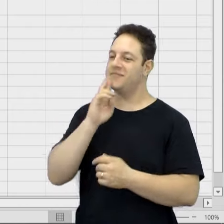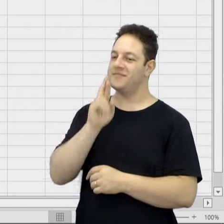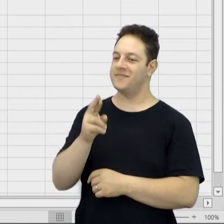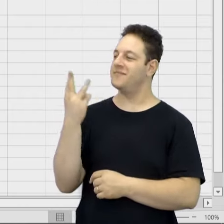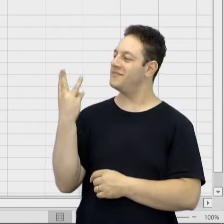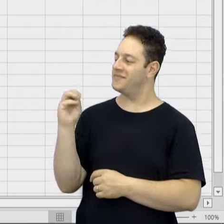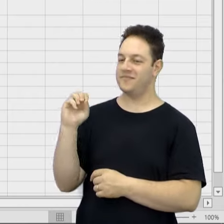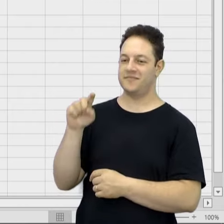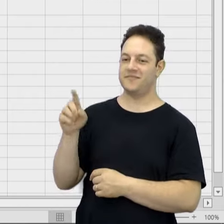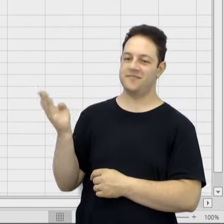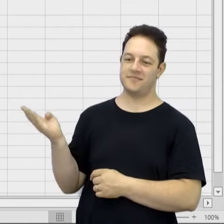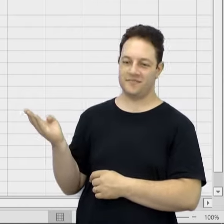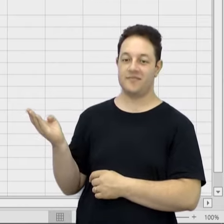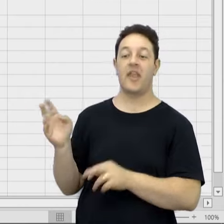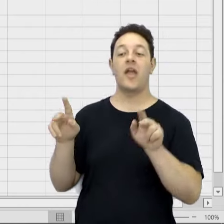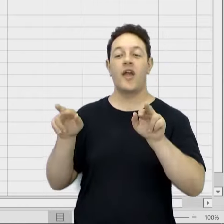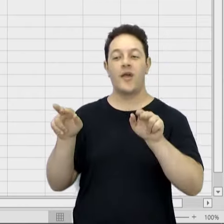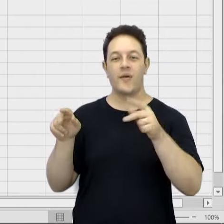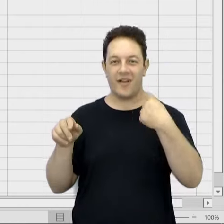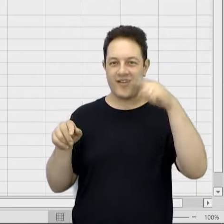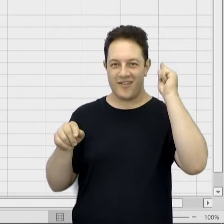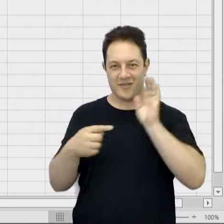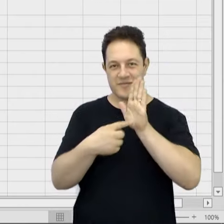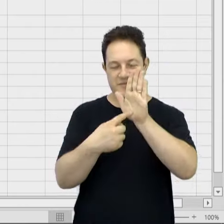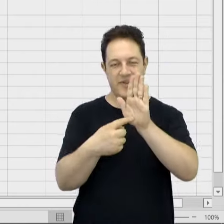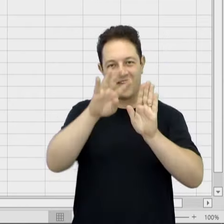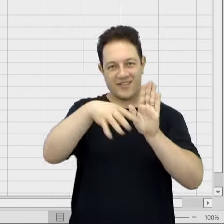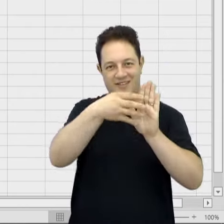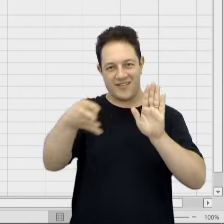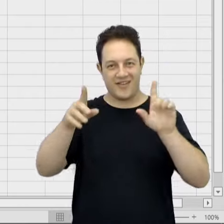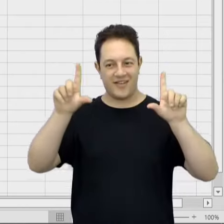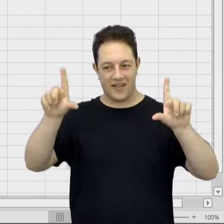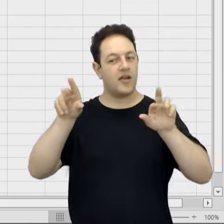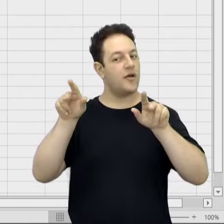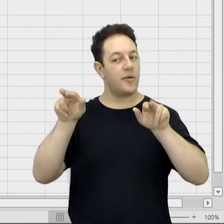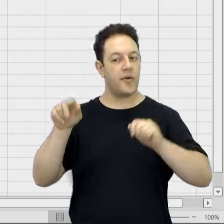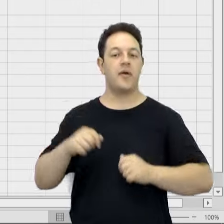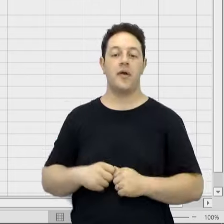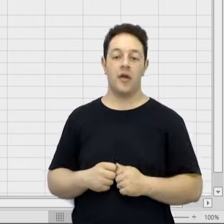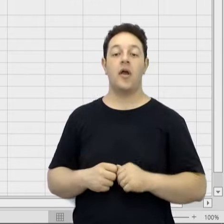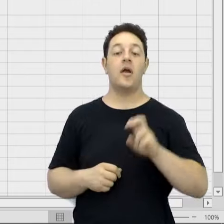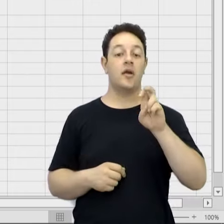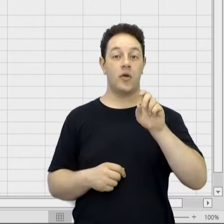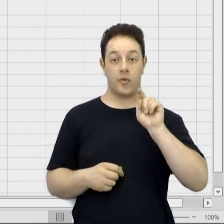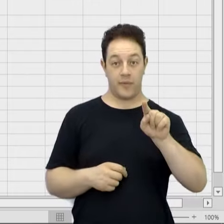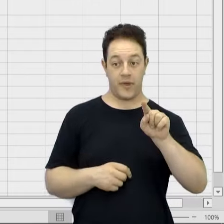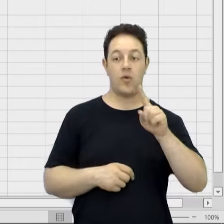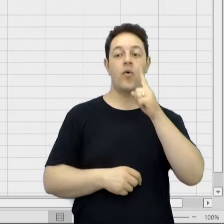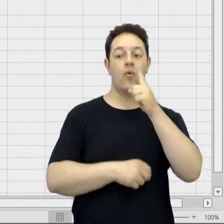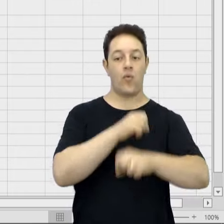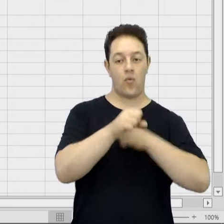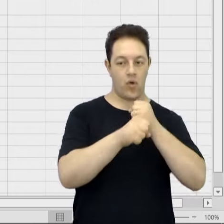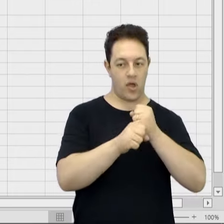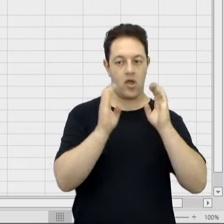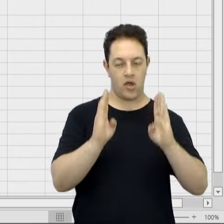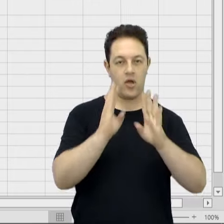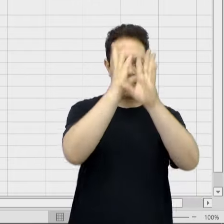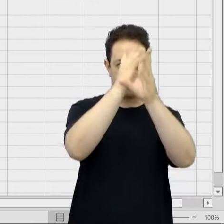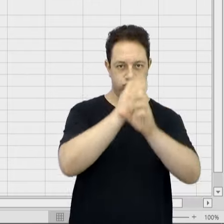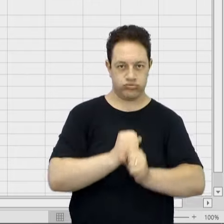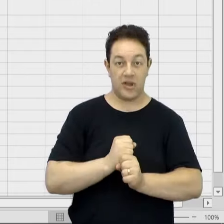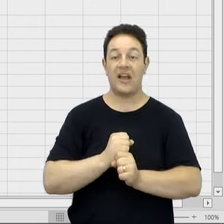30.000. Agora tá tudo certinho, tá igualzinho a tabela que eu mostrei na lousa para vocês. Então tem lá 5.000. O total